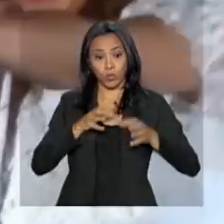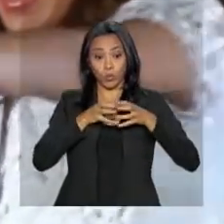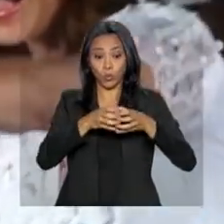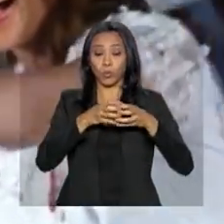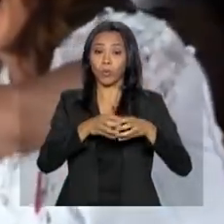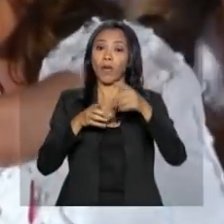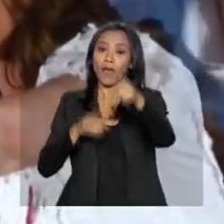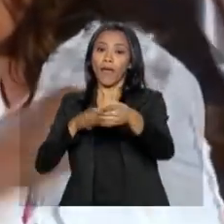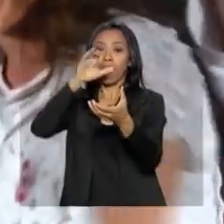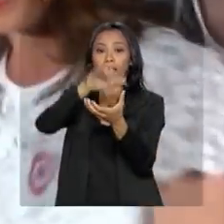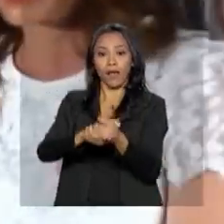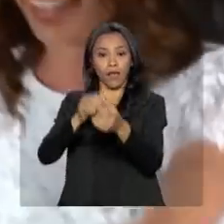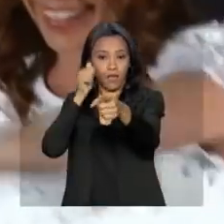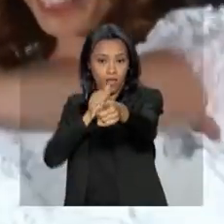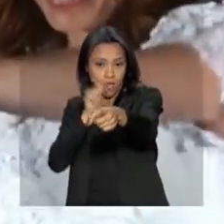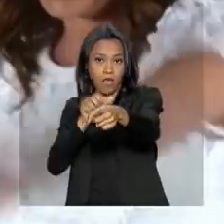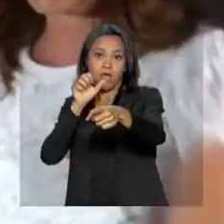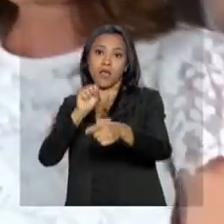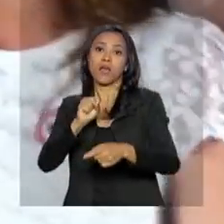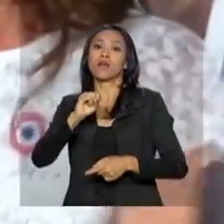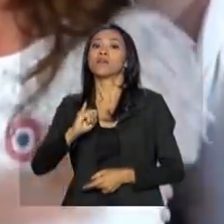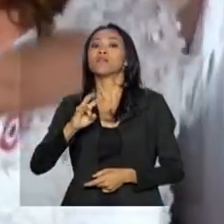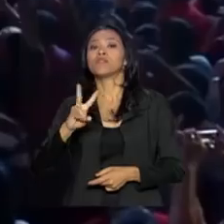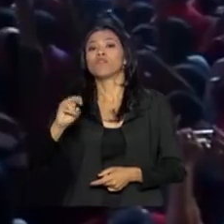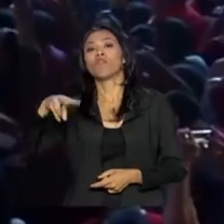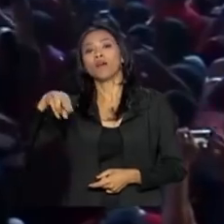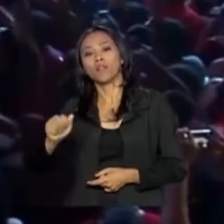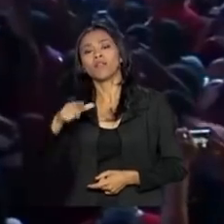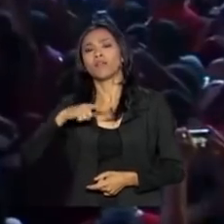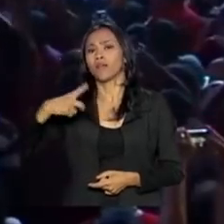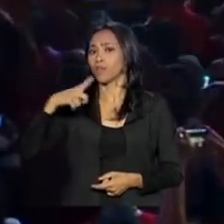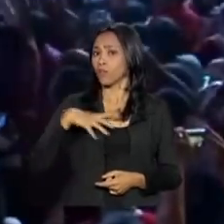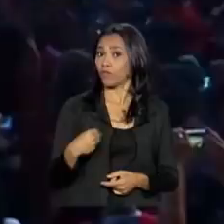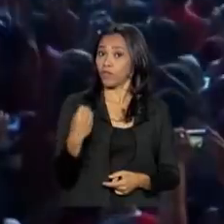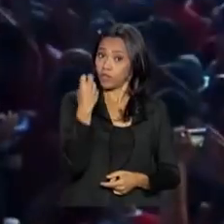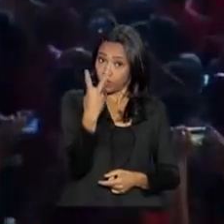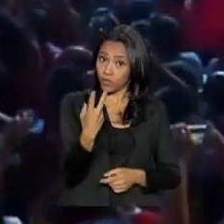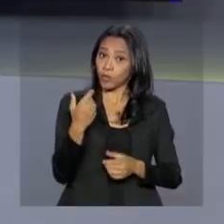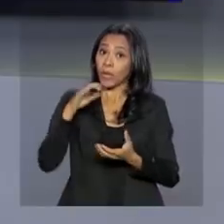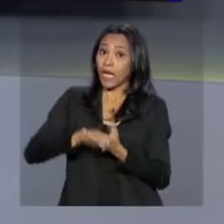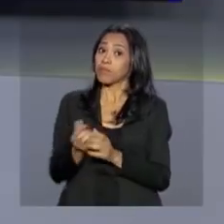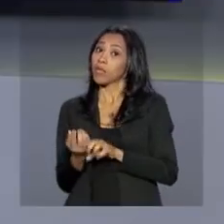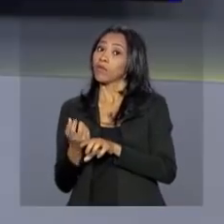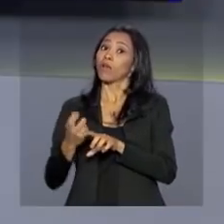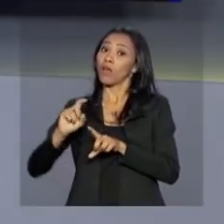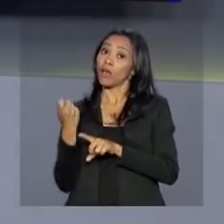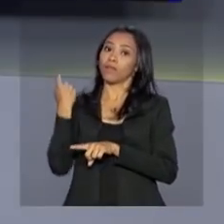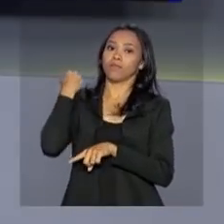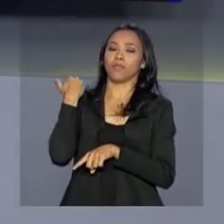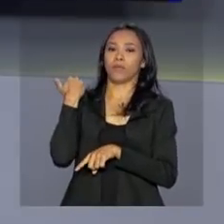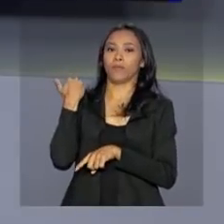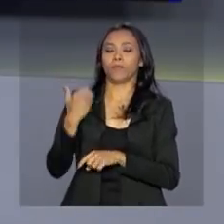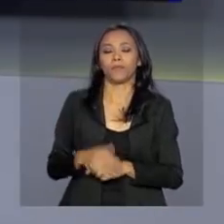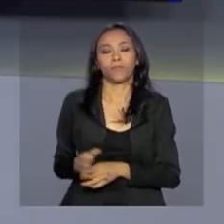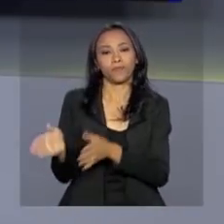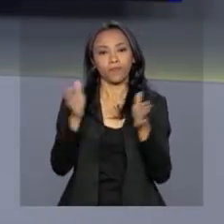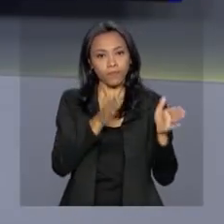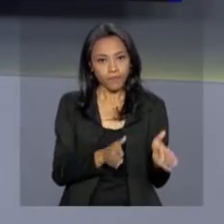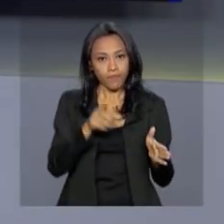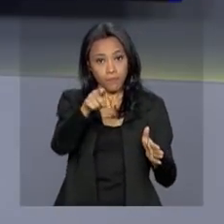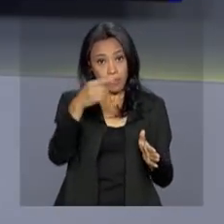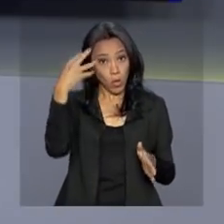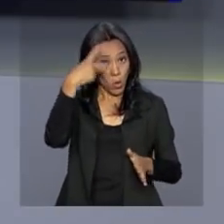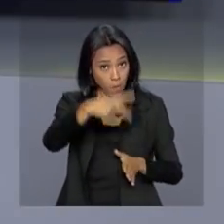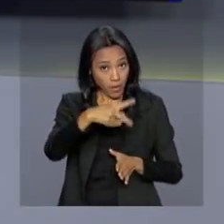casado com Silvana Lopes Moreira BO e tem dois filhos do casamento anterior o Paraguai vem crescendo nos